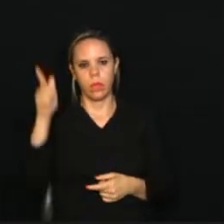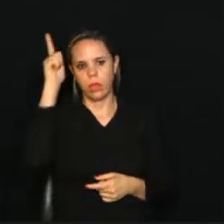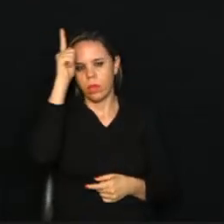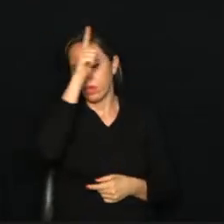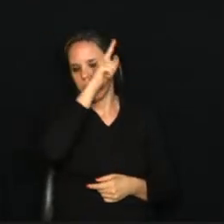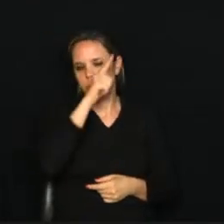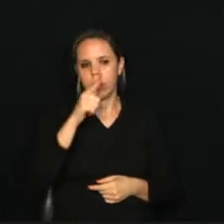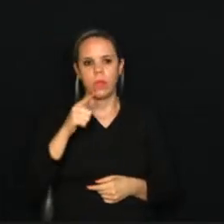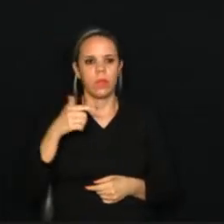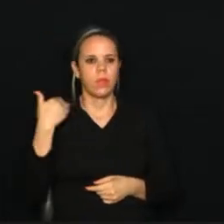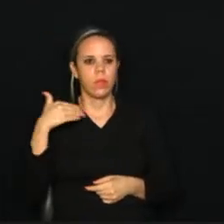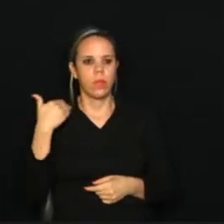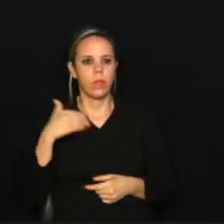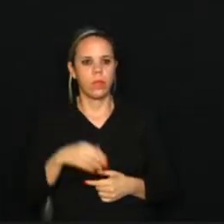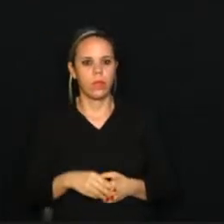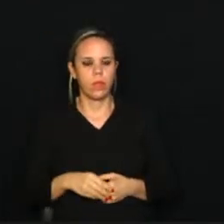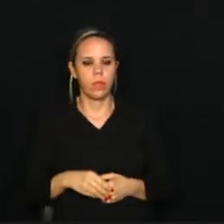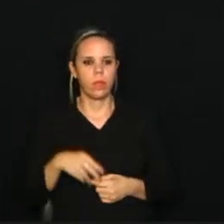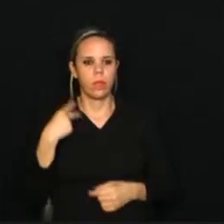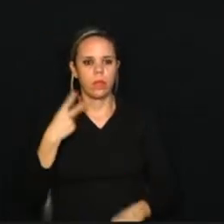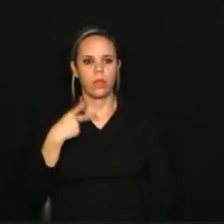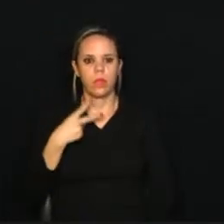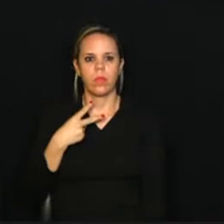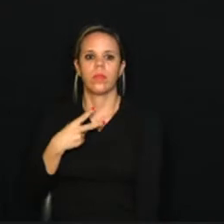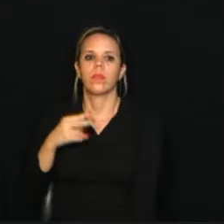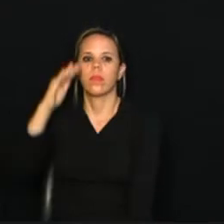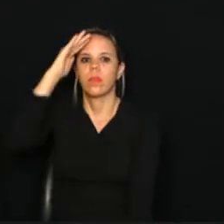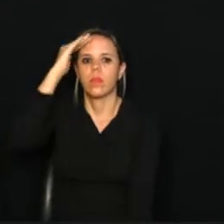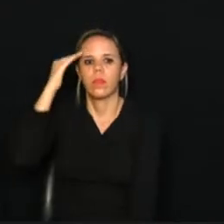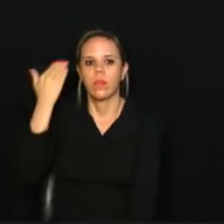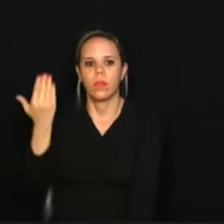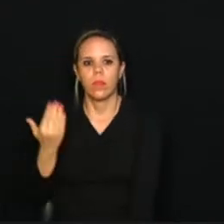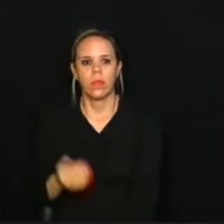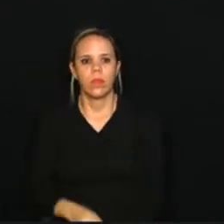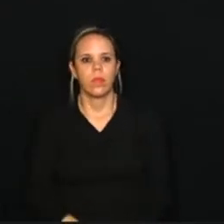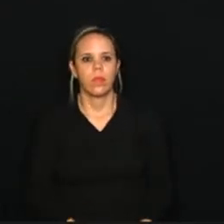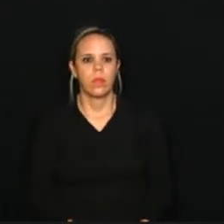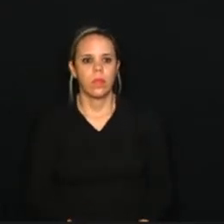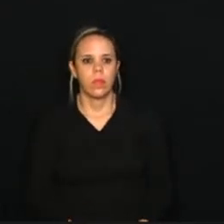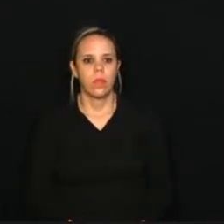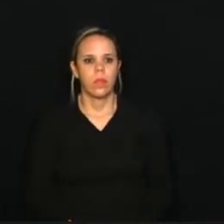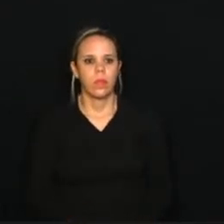Peta, Mariana Conte, ou então o vereador Pedro Tourinho.